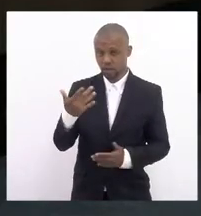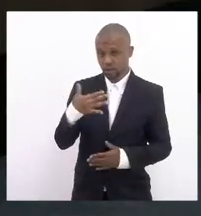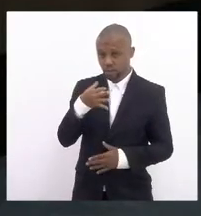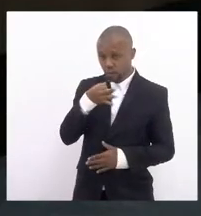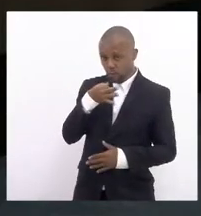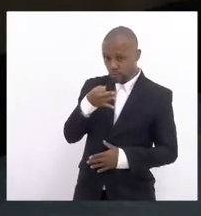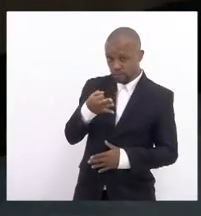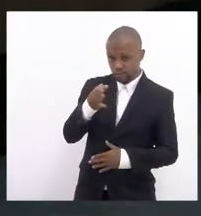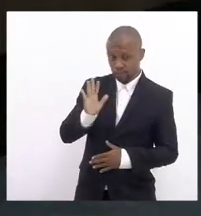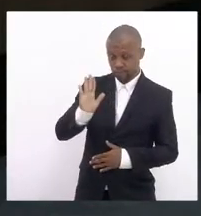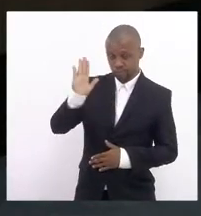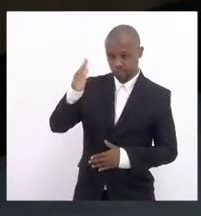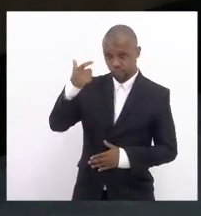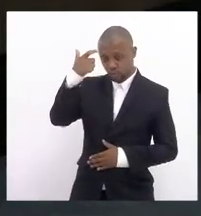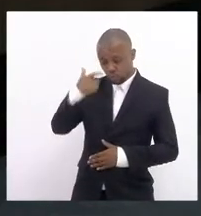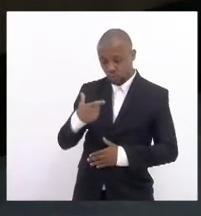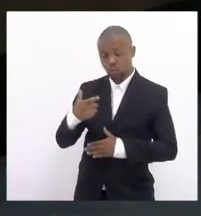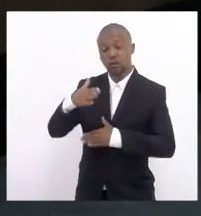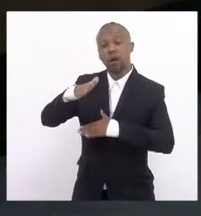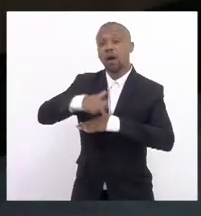eu sou um dos autores.